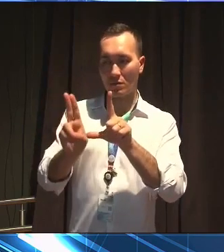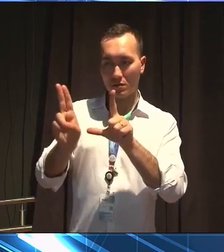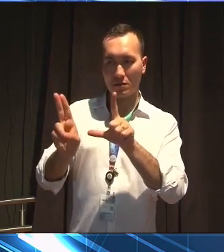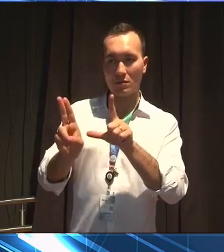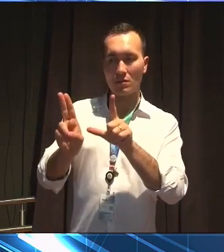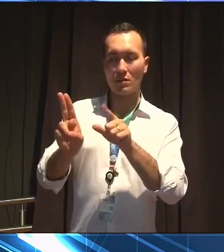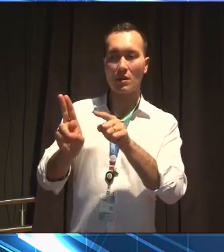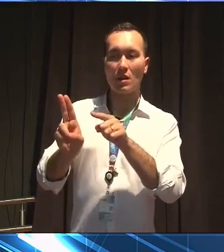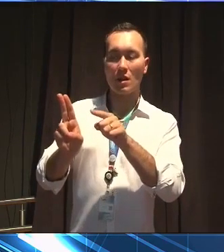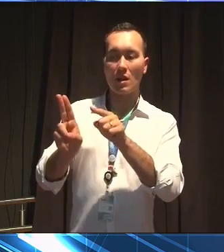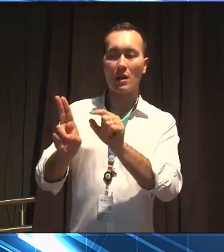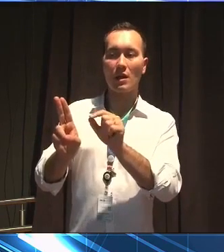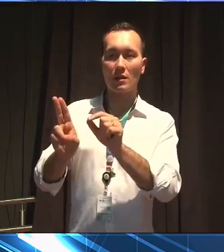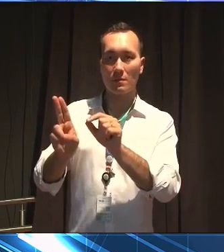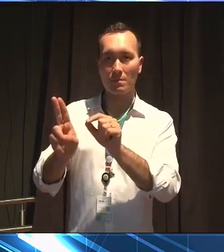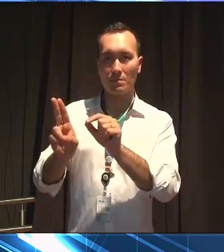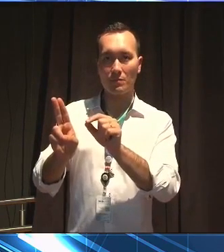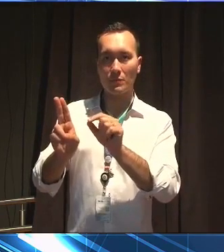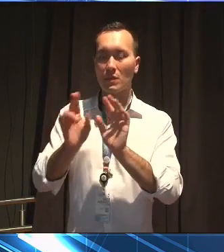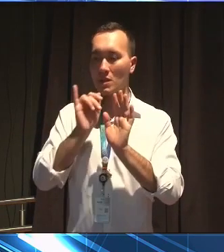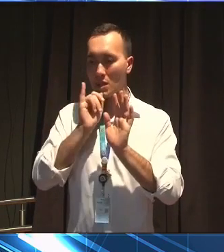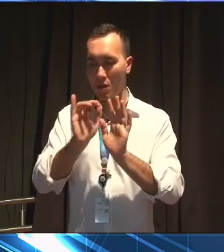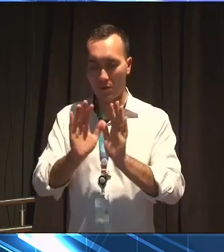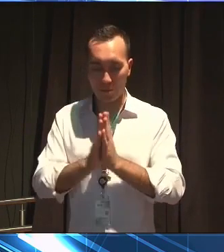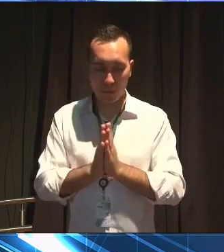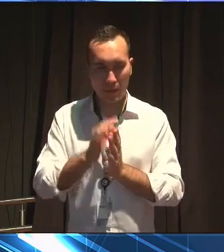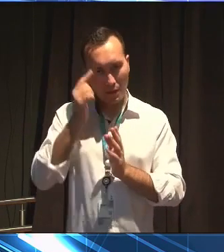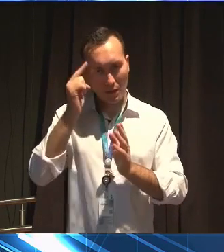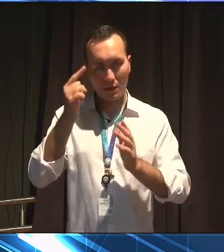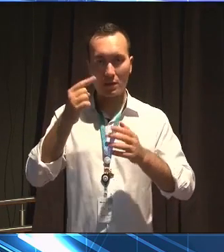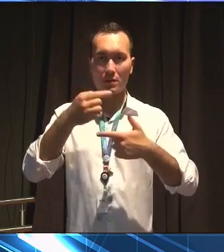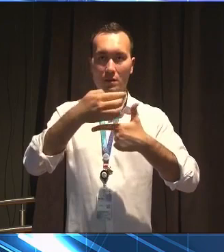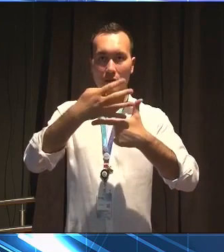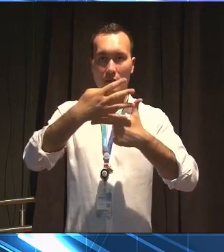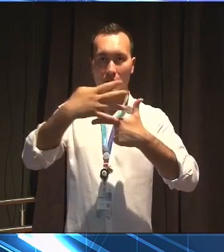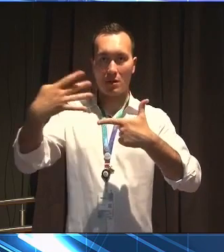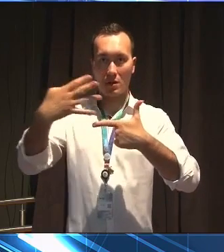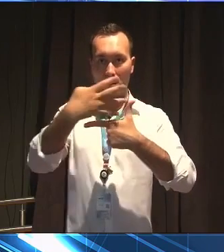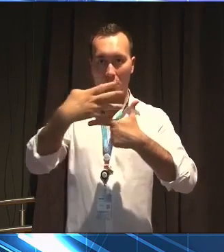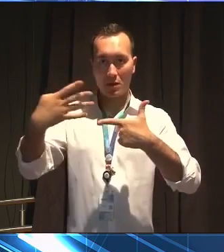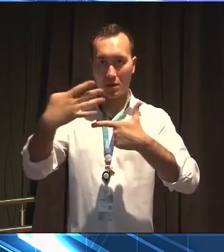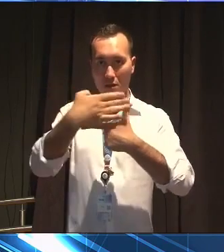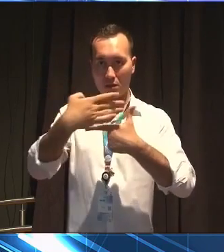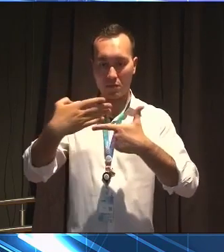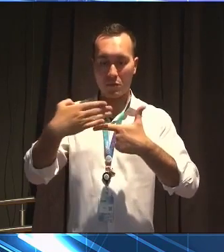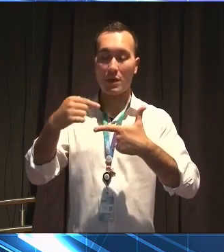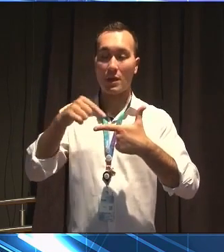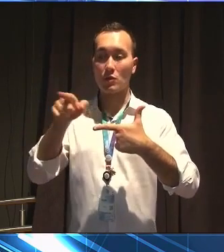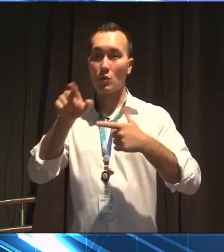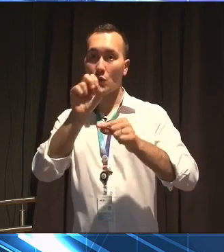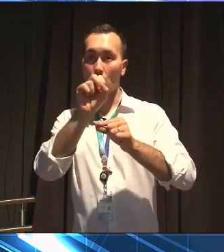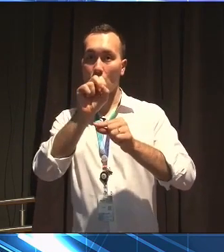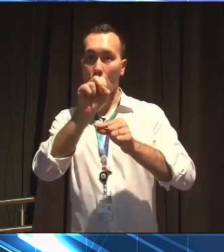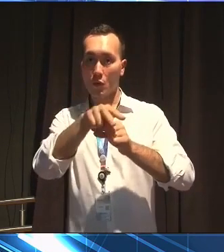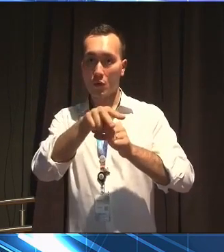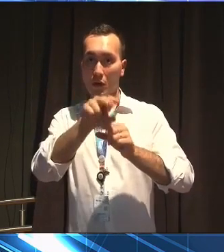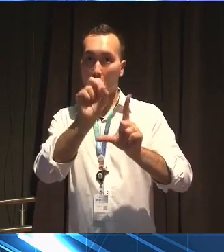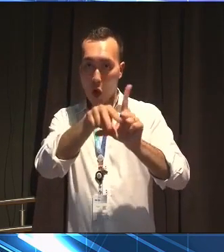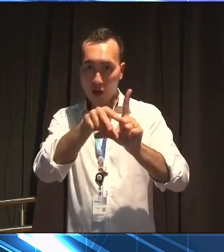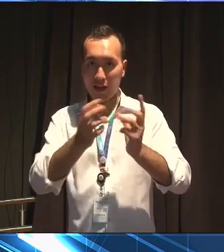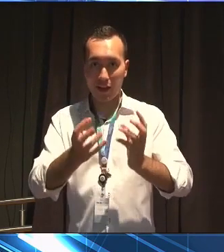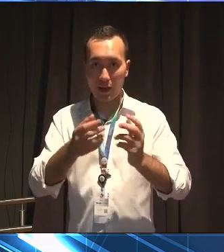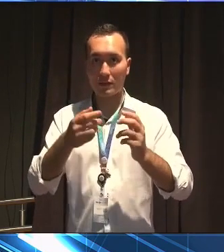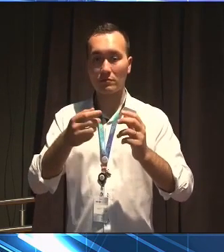Então, se eu tenho 12 anos, eu vou ter acesso ao catálogo até 12 anos. Se eu tenho 16, eu vou